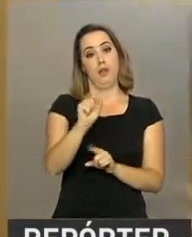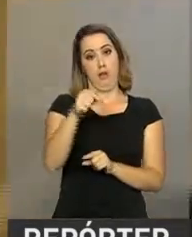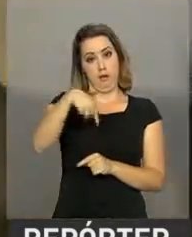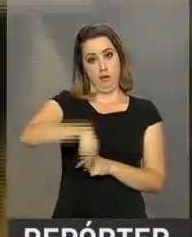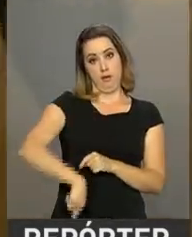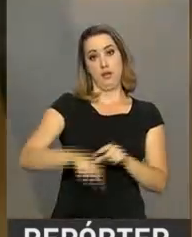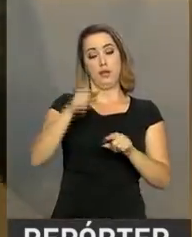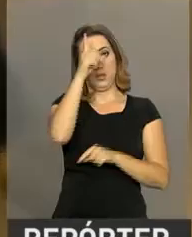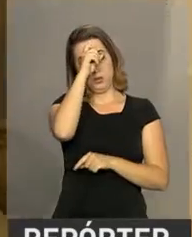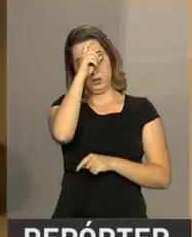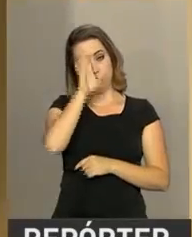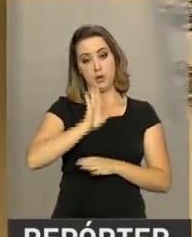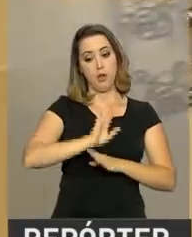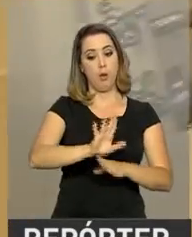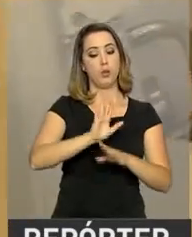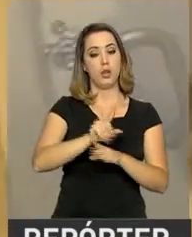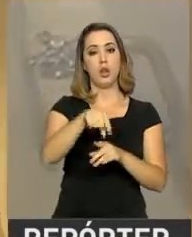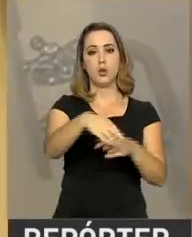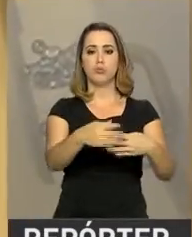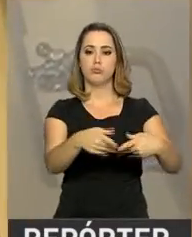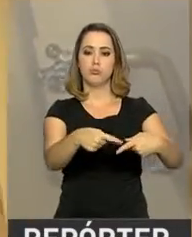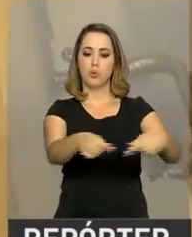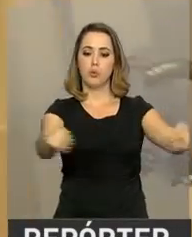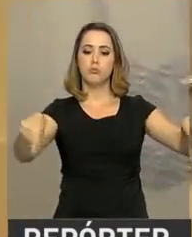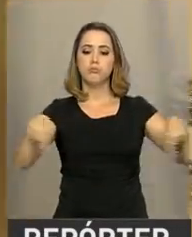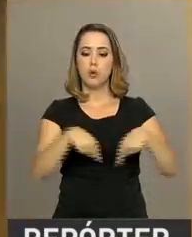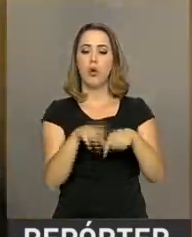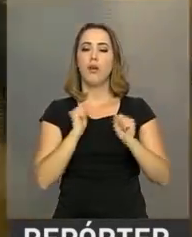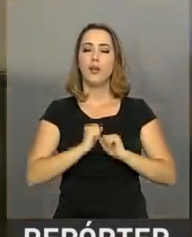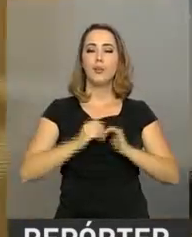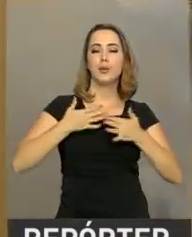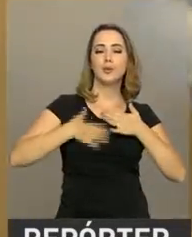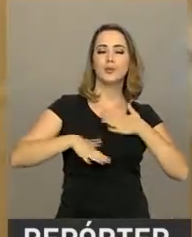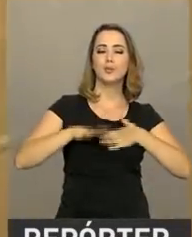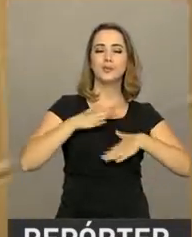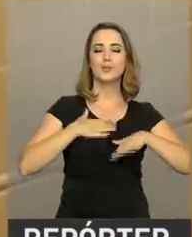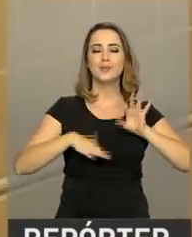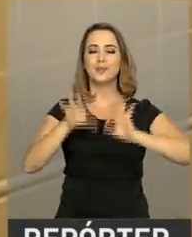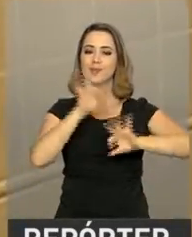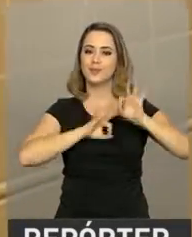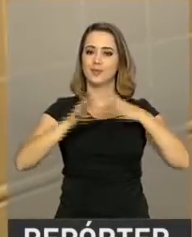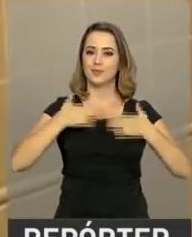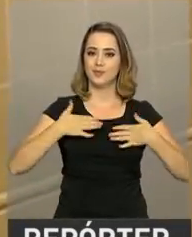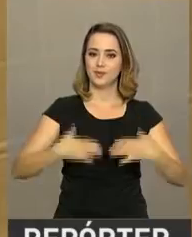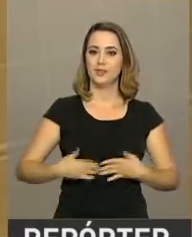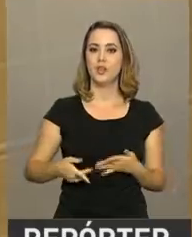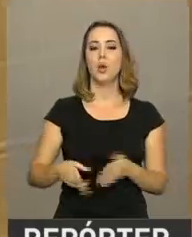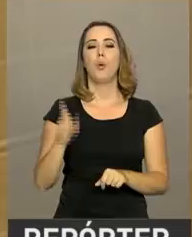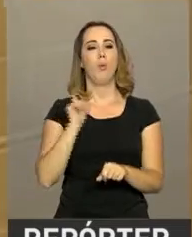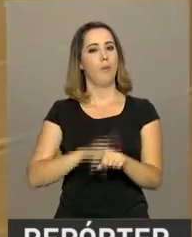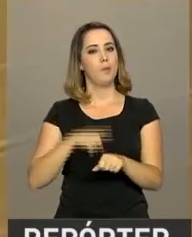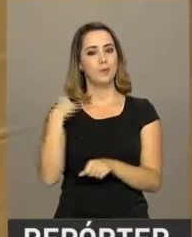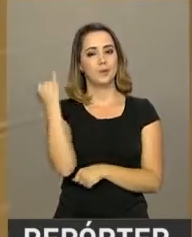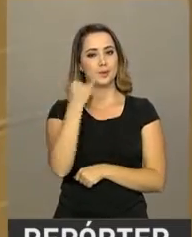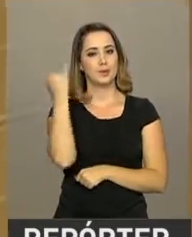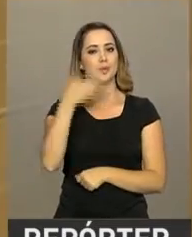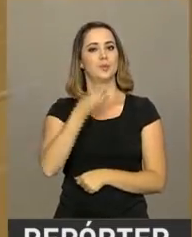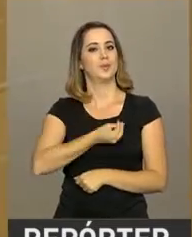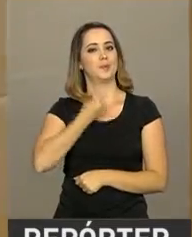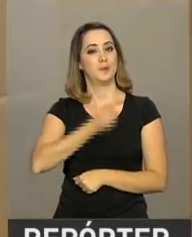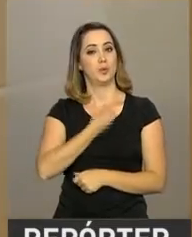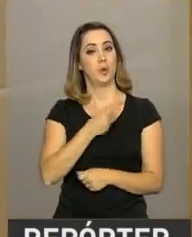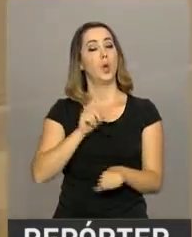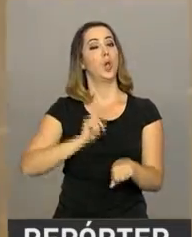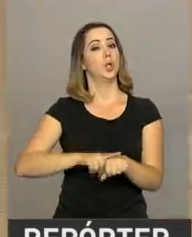essa banheiro aqui onde ela pode relaxar e preparar o corpo para o momento mais importante da vida dela e quando a equipe médica